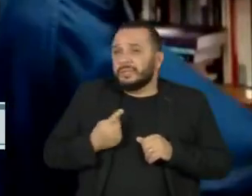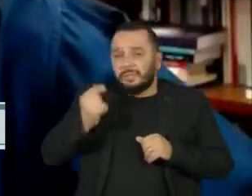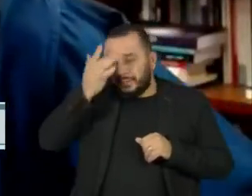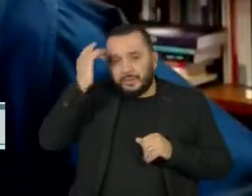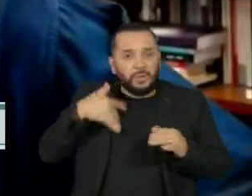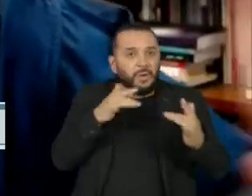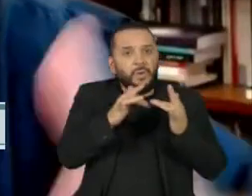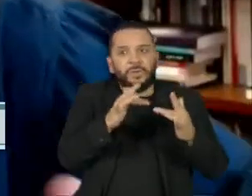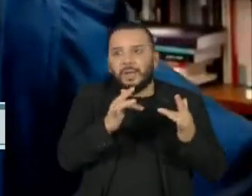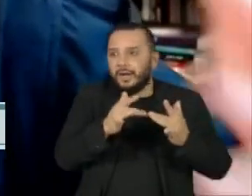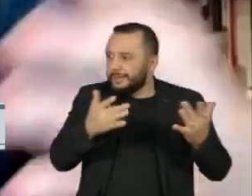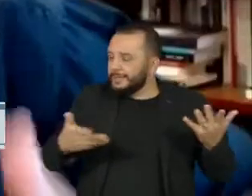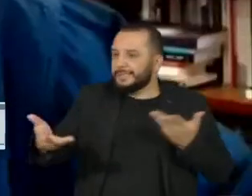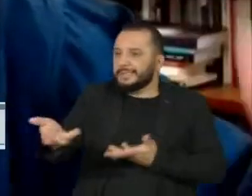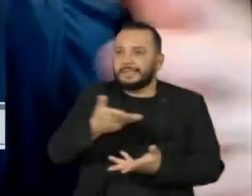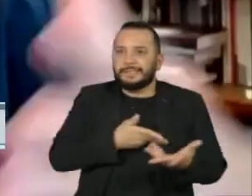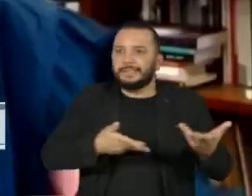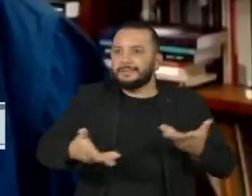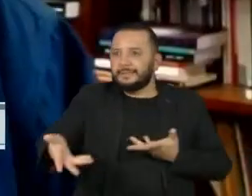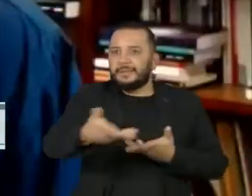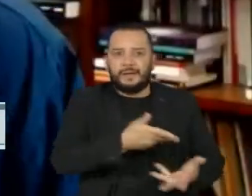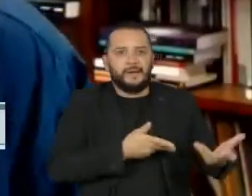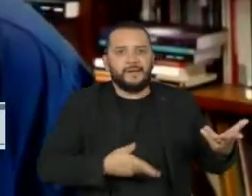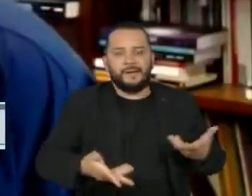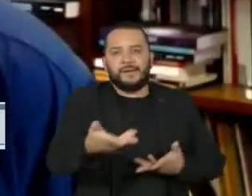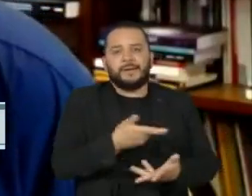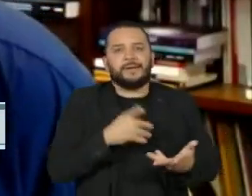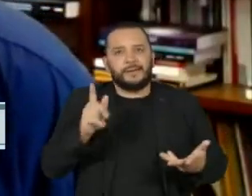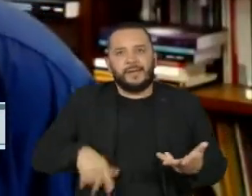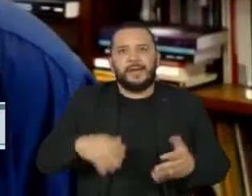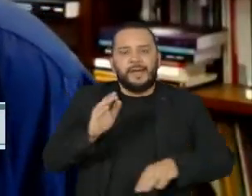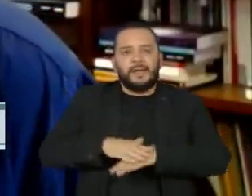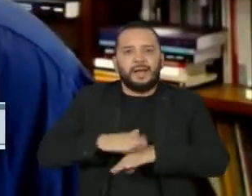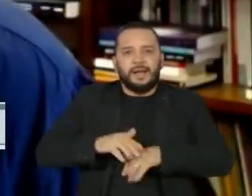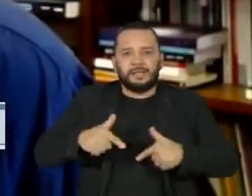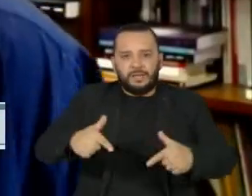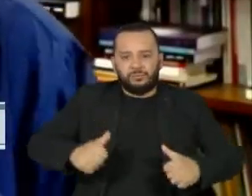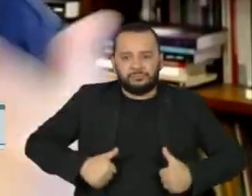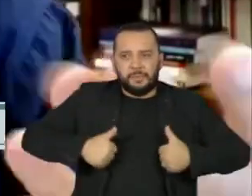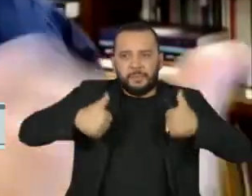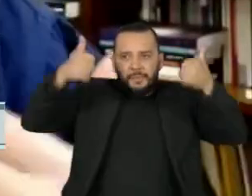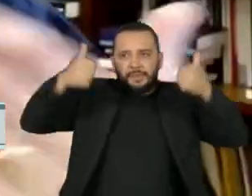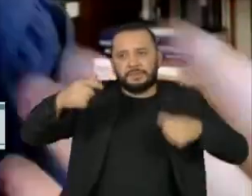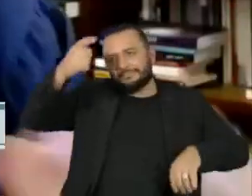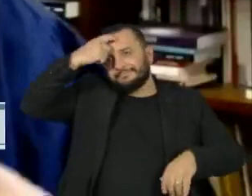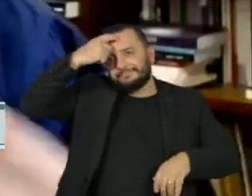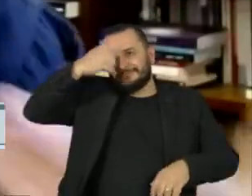em contato com isso, que é uma ação, vamos dizer assim, restaurativa para a saúde mental, que a